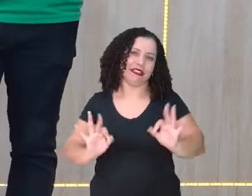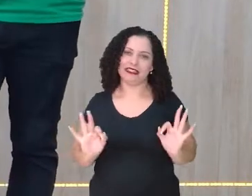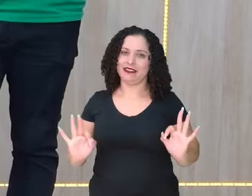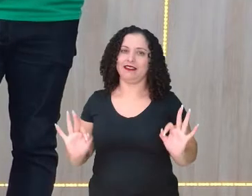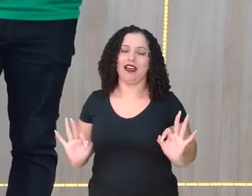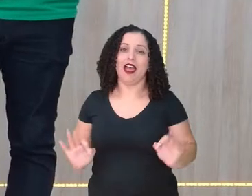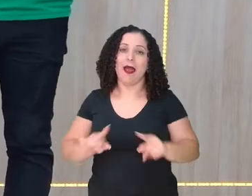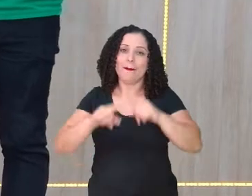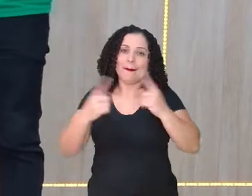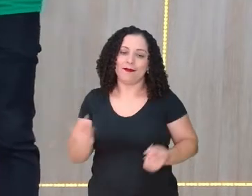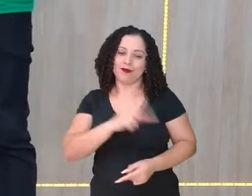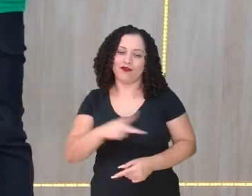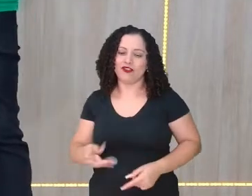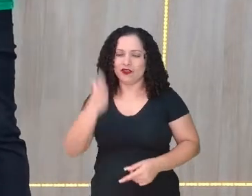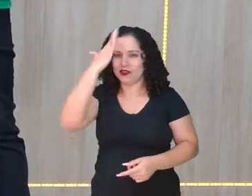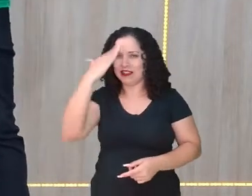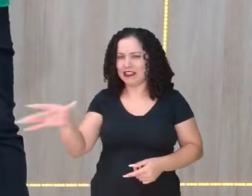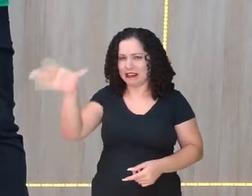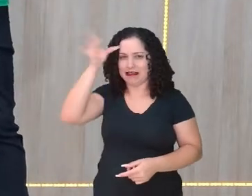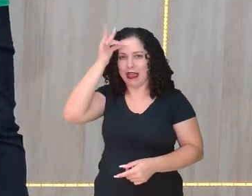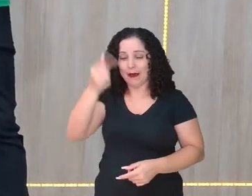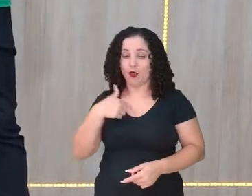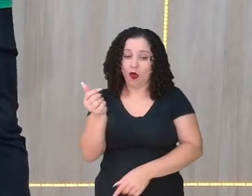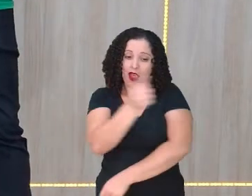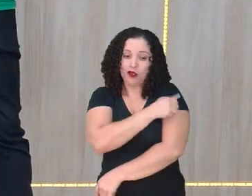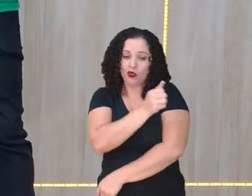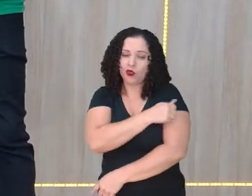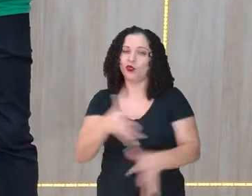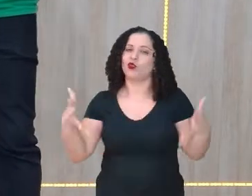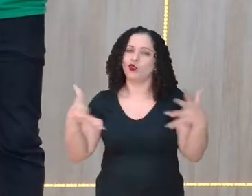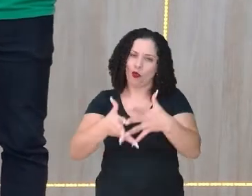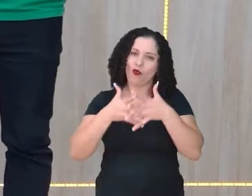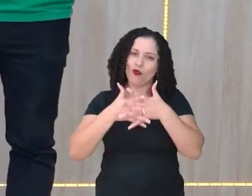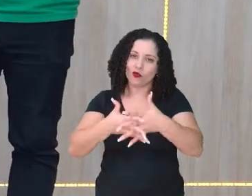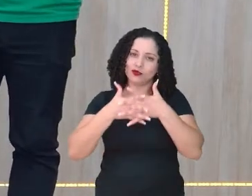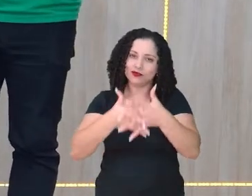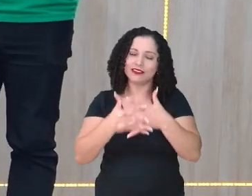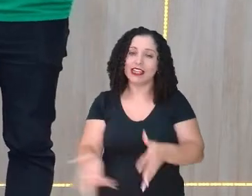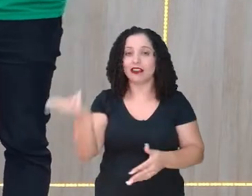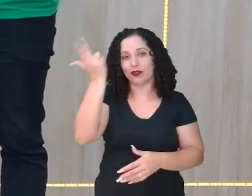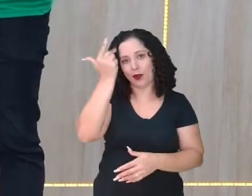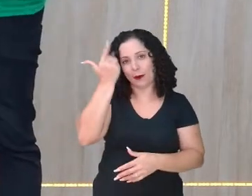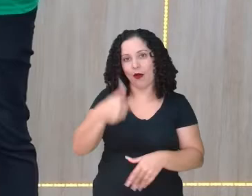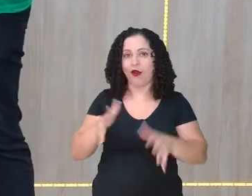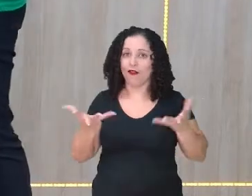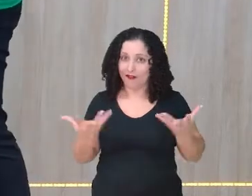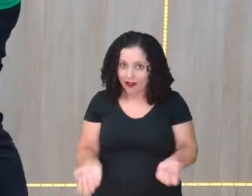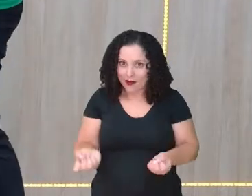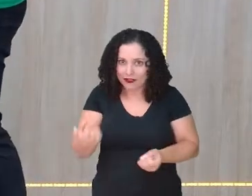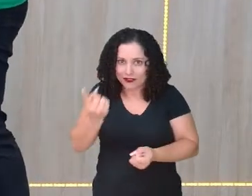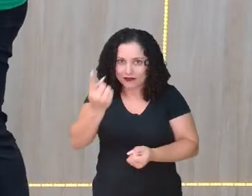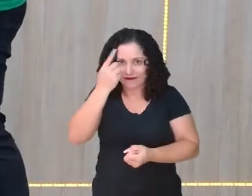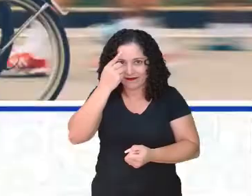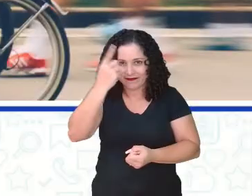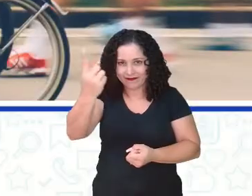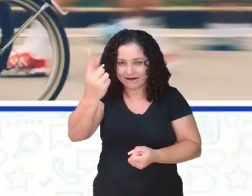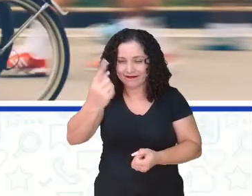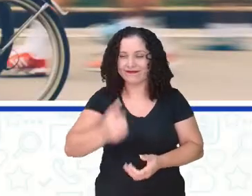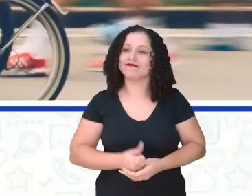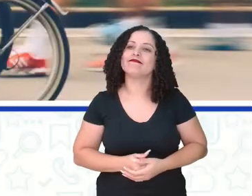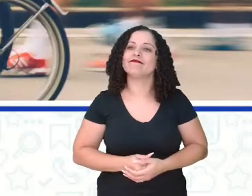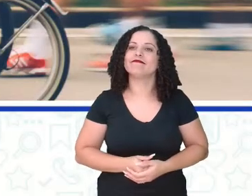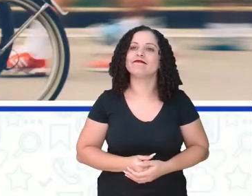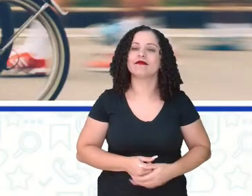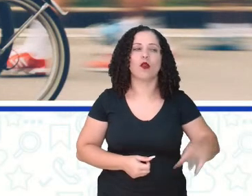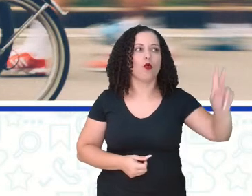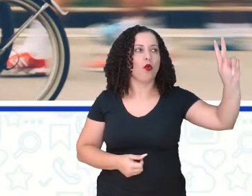é professor, eu confundo porque eu sou aluno, então vamos lá para que não haja mais confusão. Toda vez que eu venho trazer how